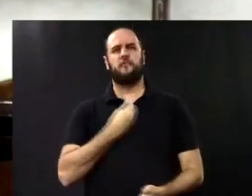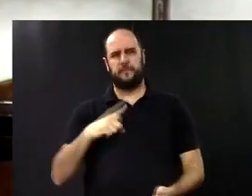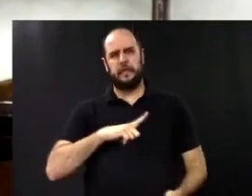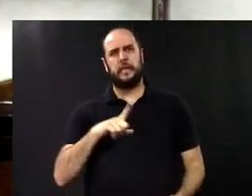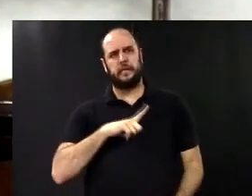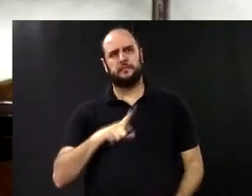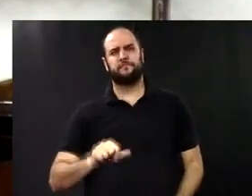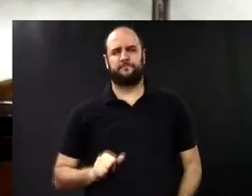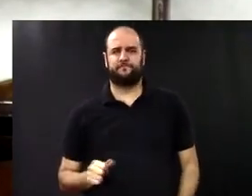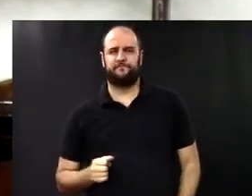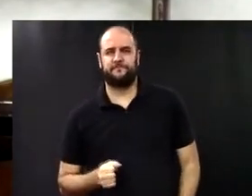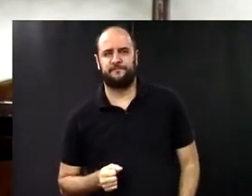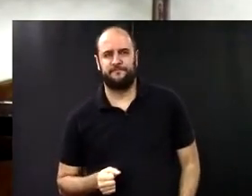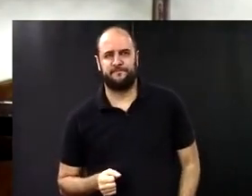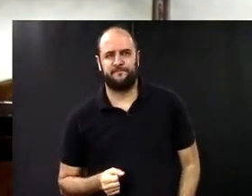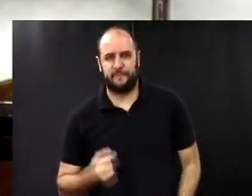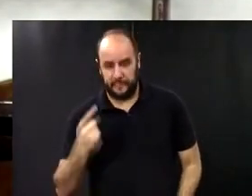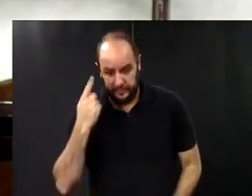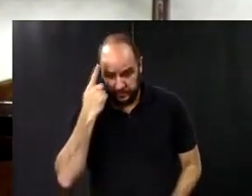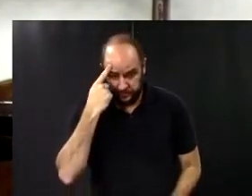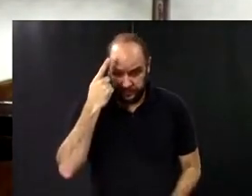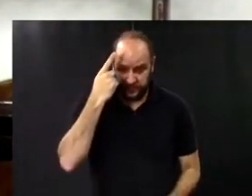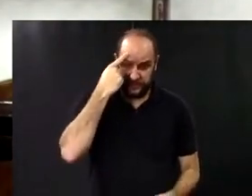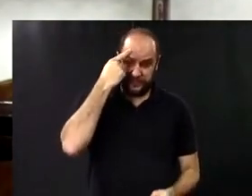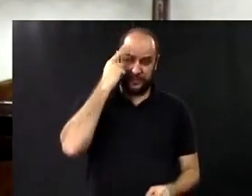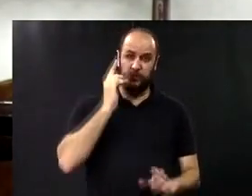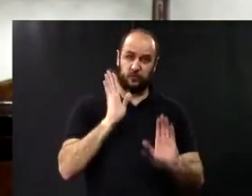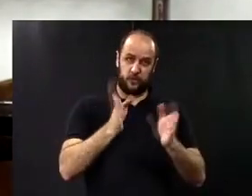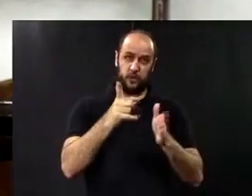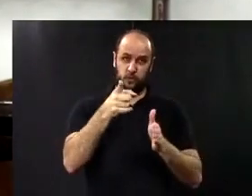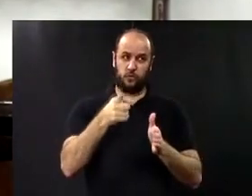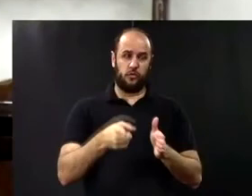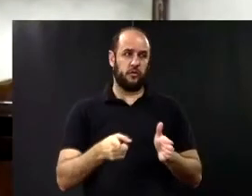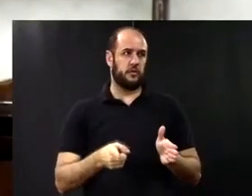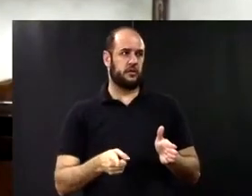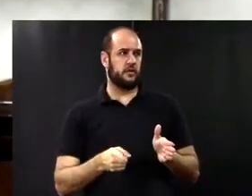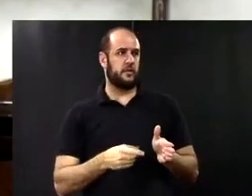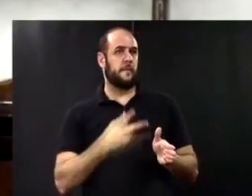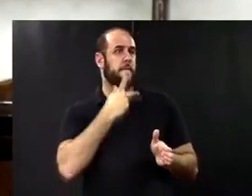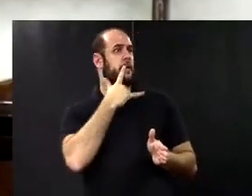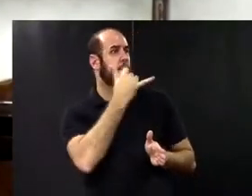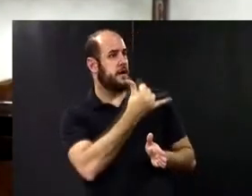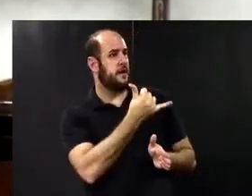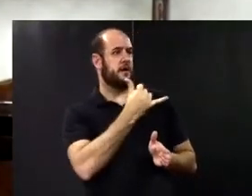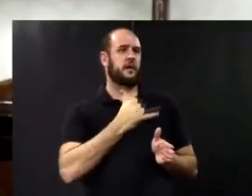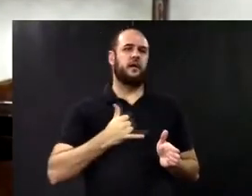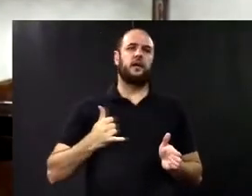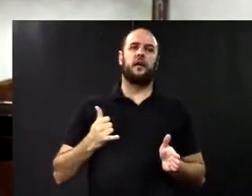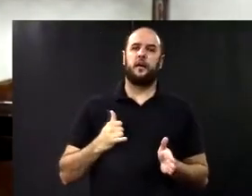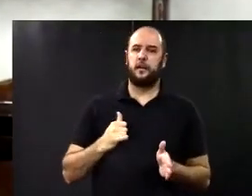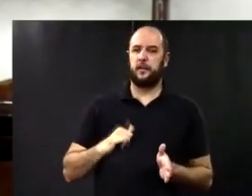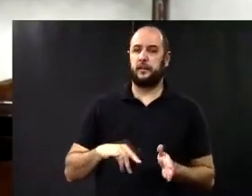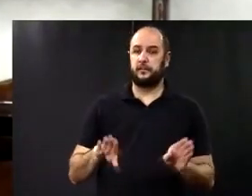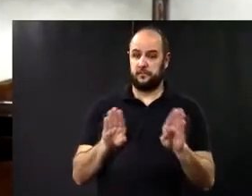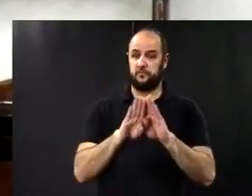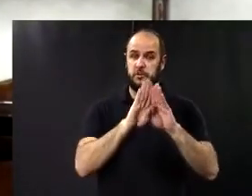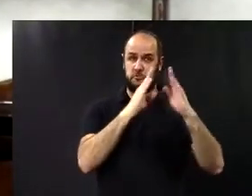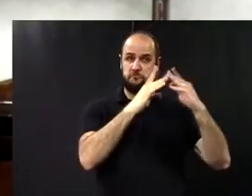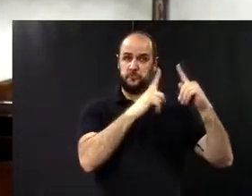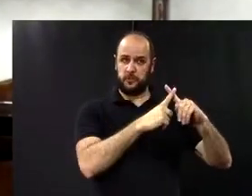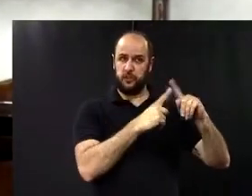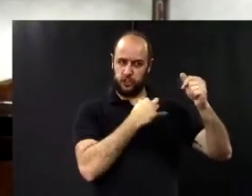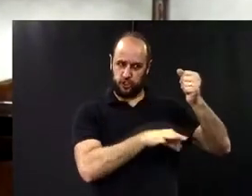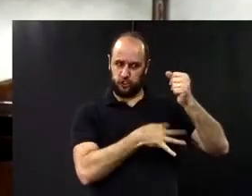cometemos. Pensando com você na disciplina, tanto dos pais como na disciplina eclesiástica.